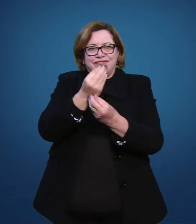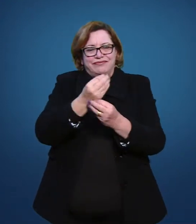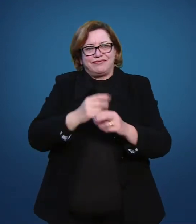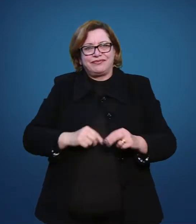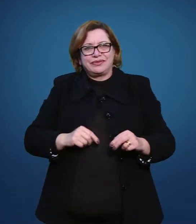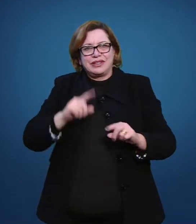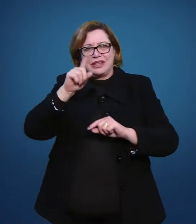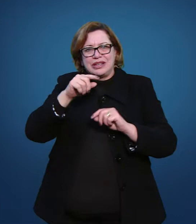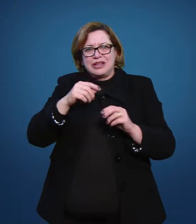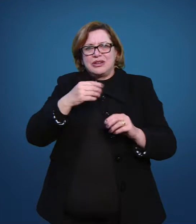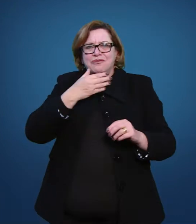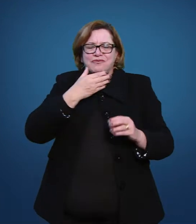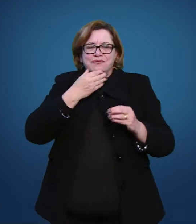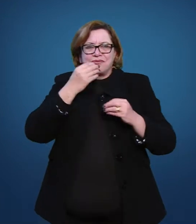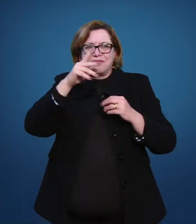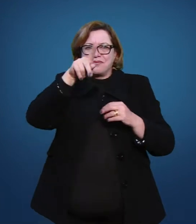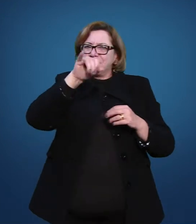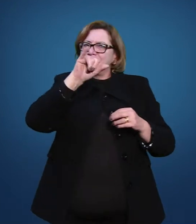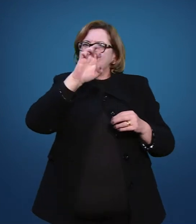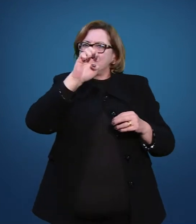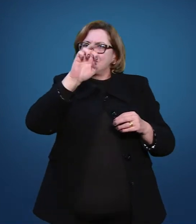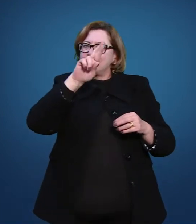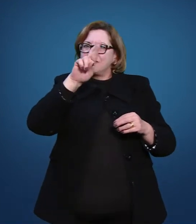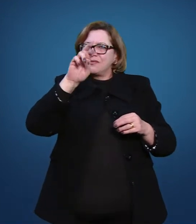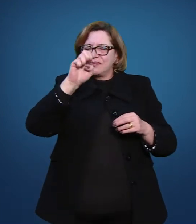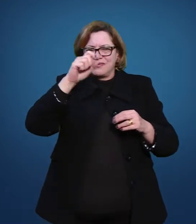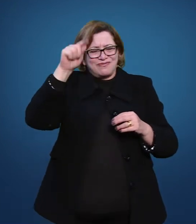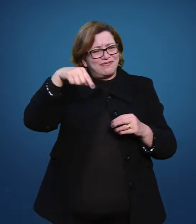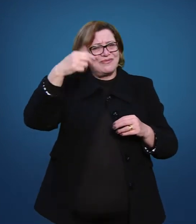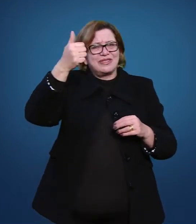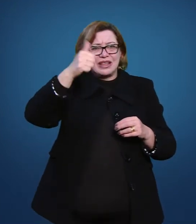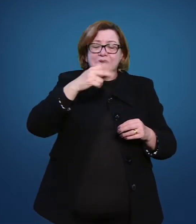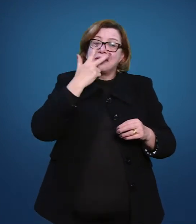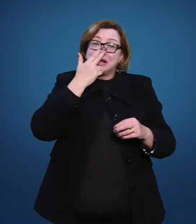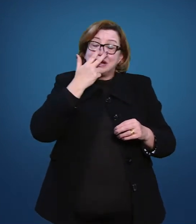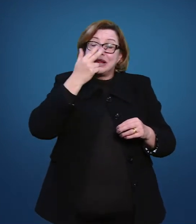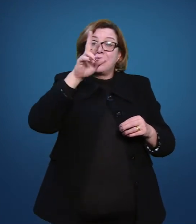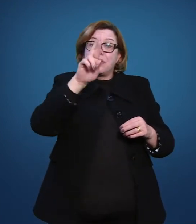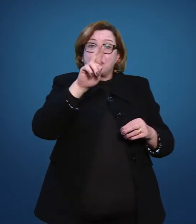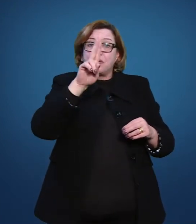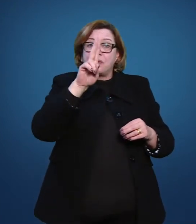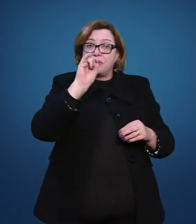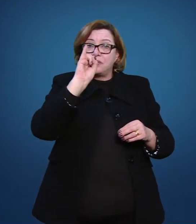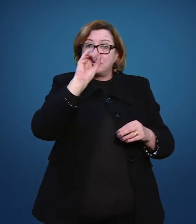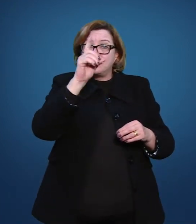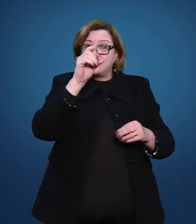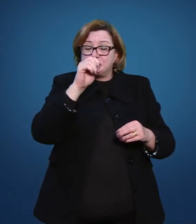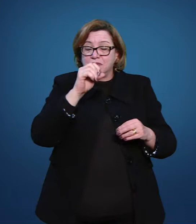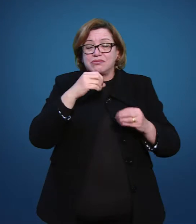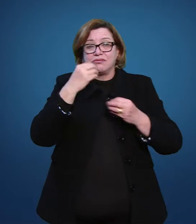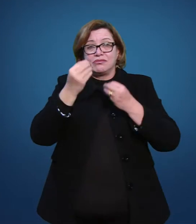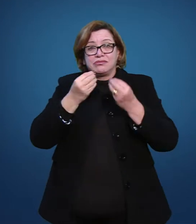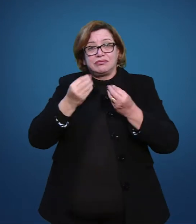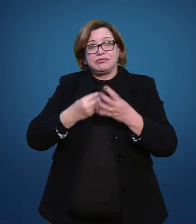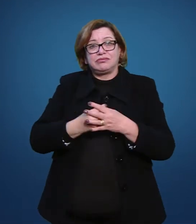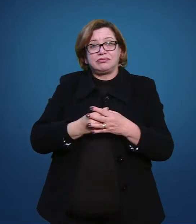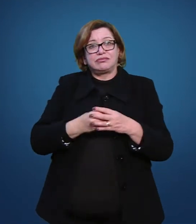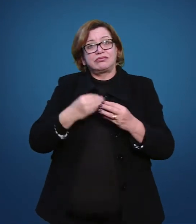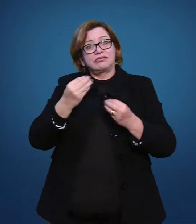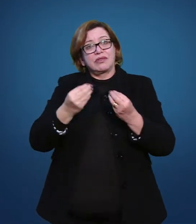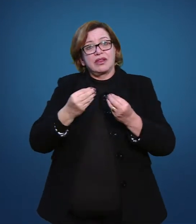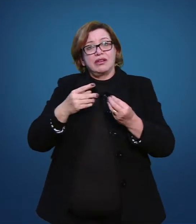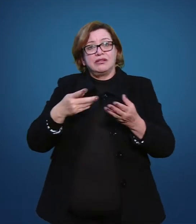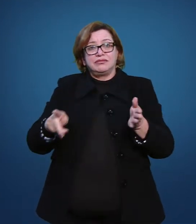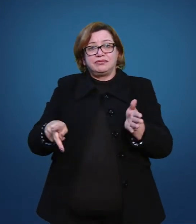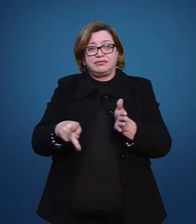isso ele coloca, né, como um ponto negativo, um ruído, fazendo uma ponte com o que o George Collie colocou